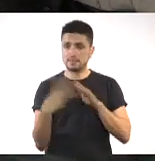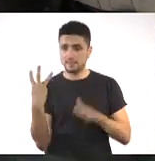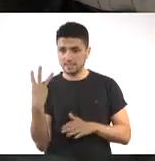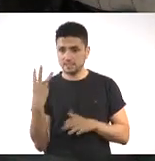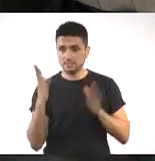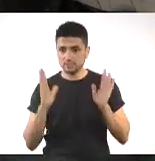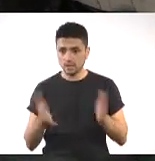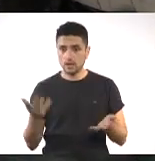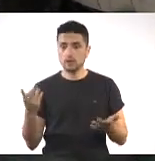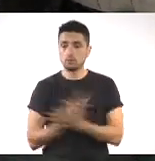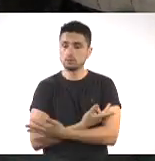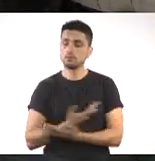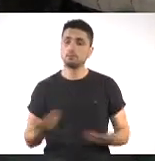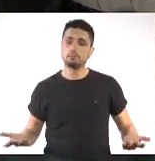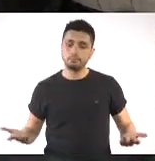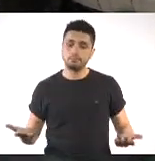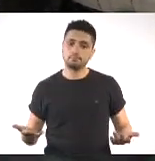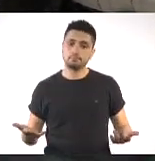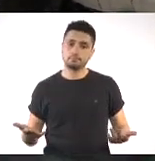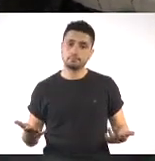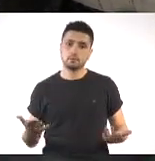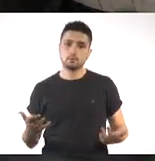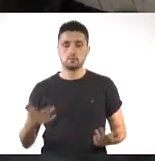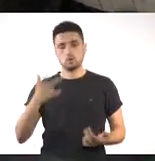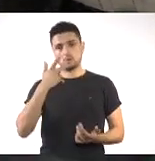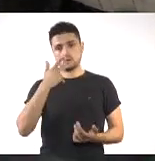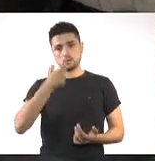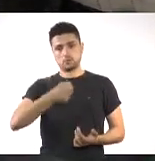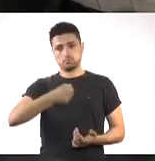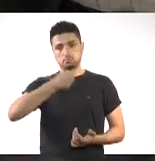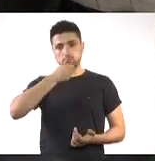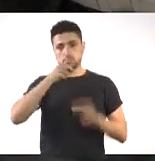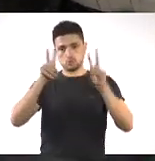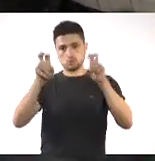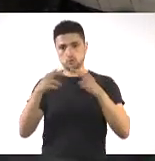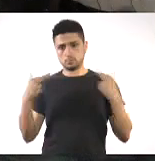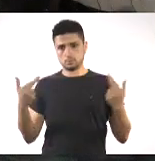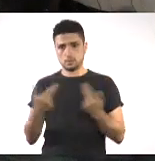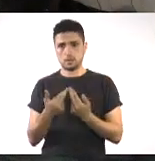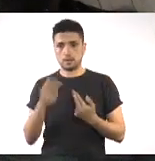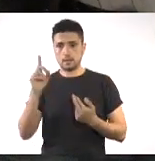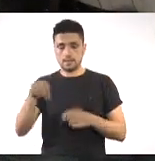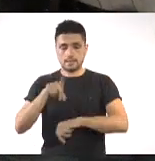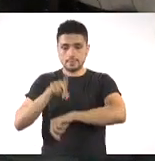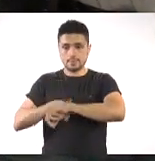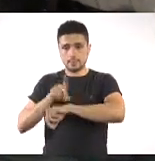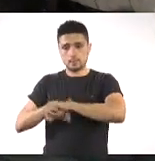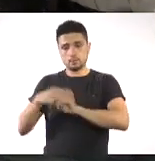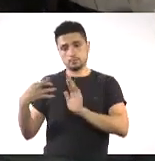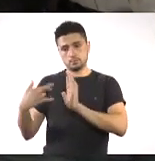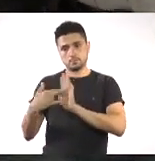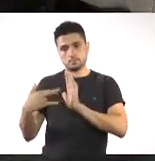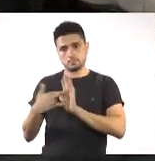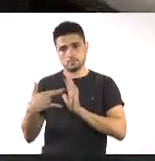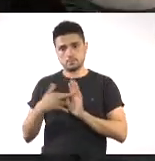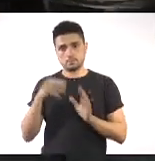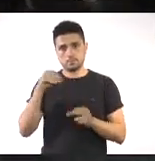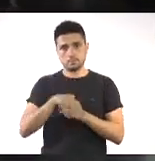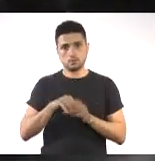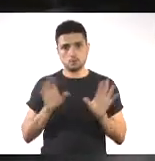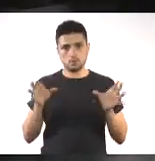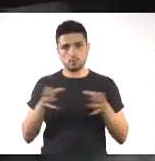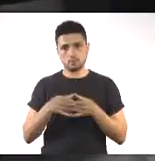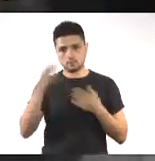segunda ou terceira vez. Então, a minha questão de ordem refere-se justamente a essa questão do tempo dentro de uma comissão.